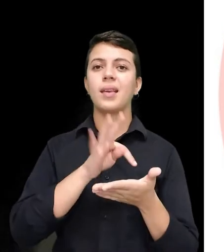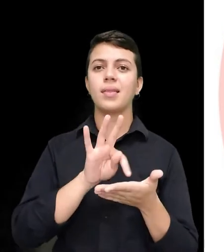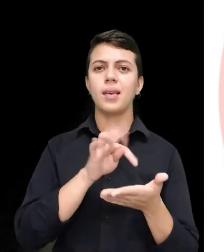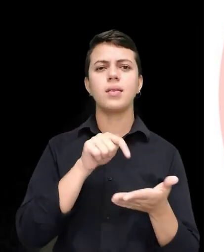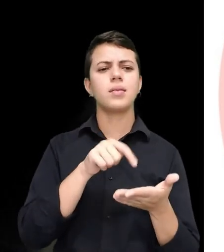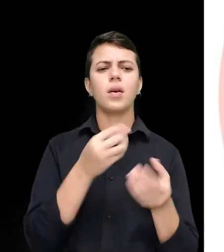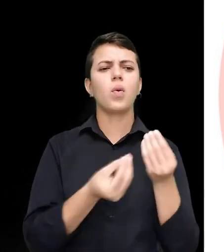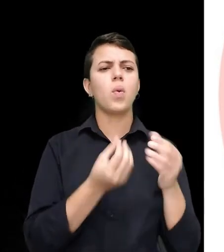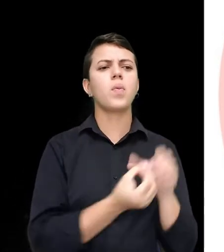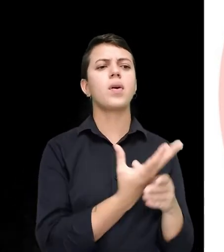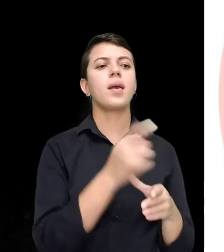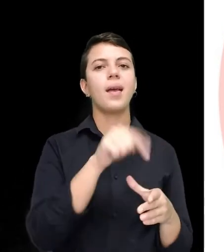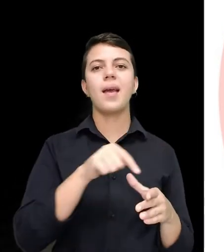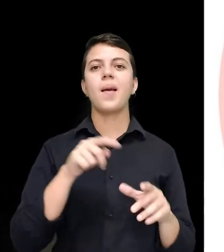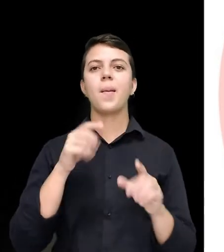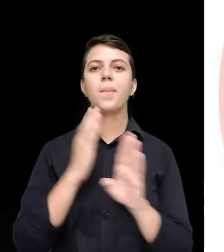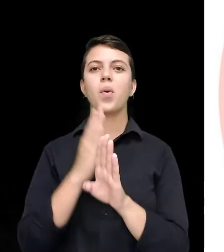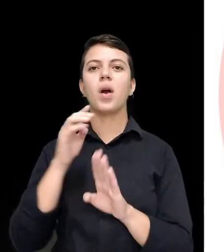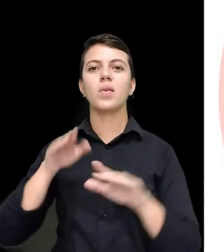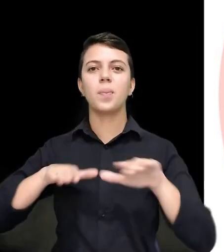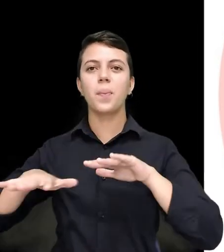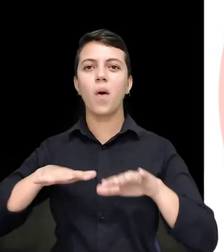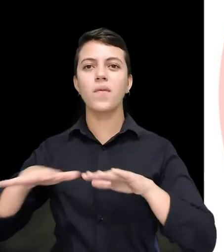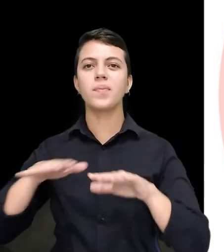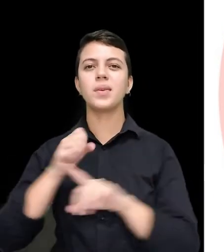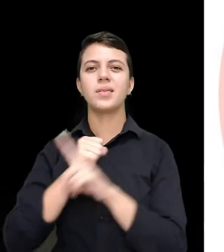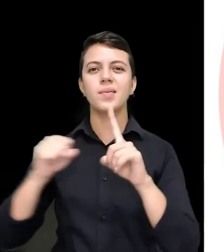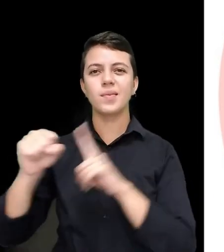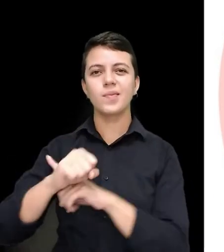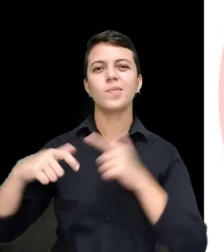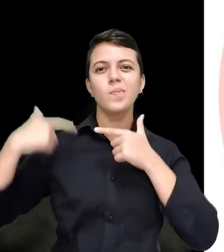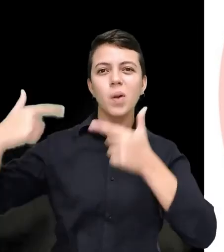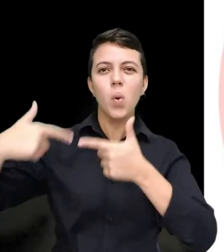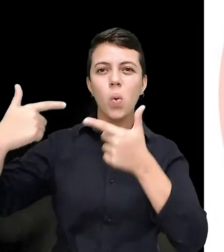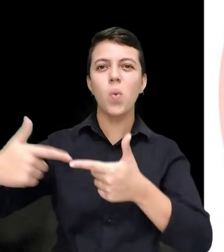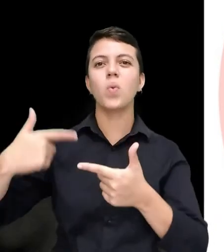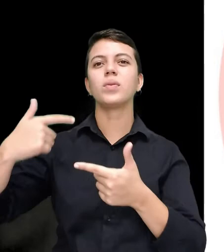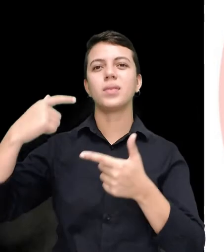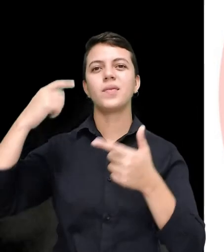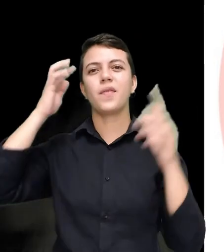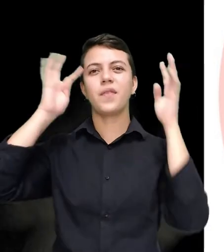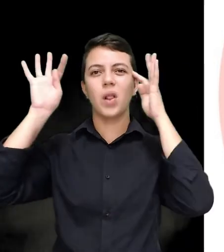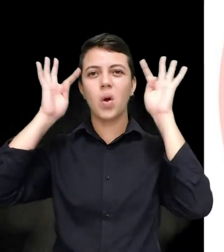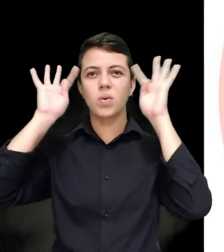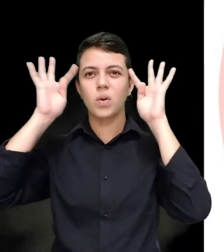de movimentos sociais também, filosóficos, em um dado